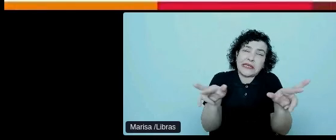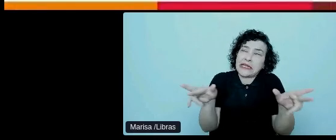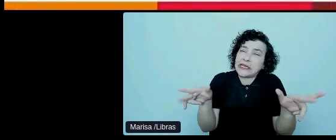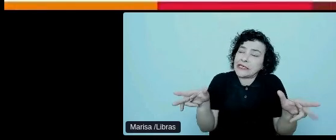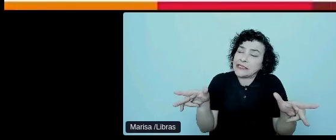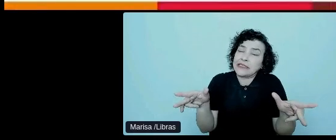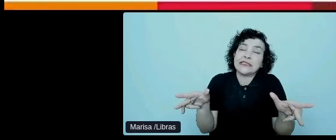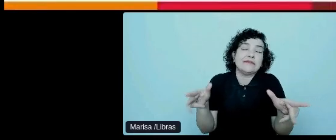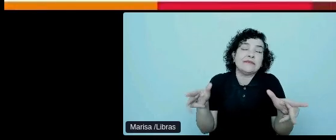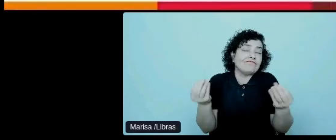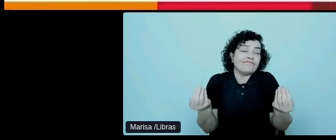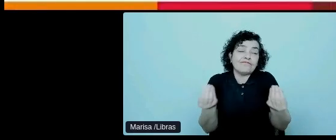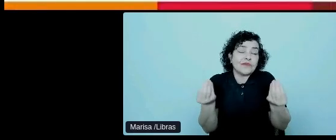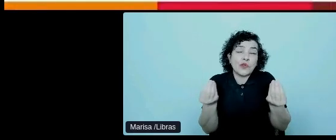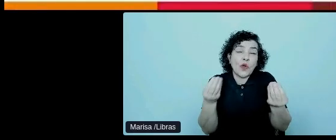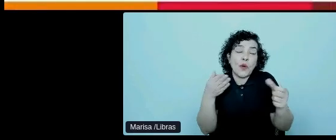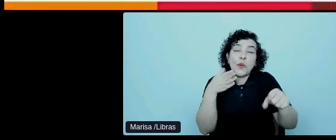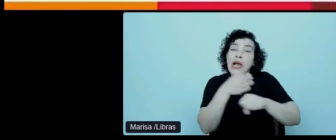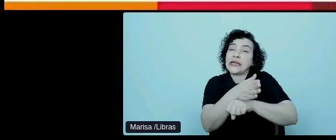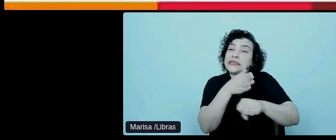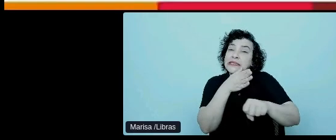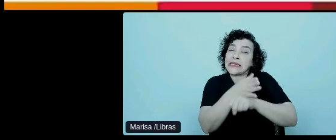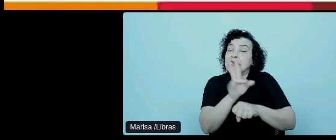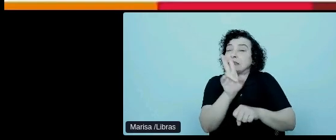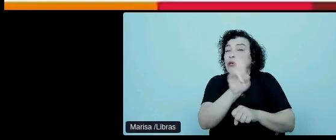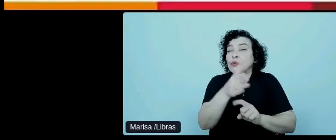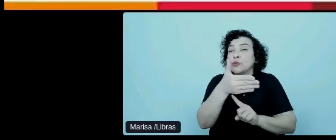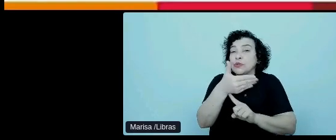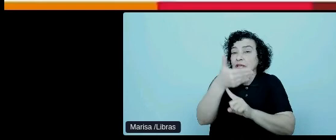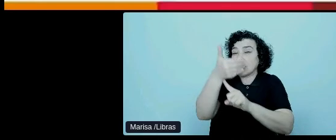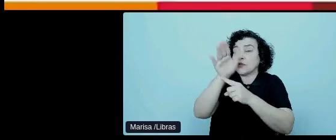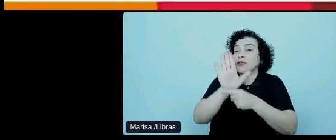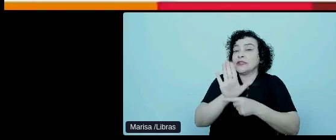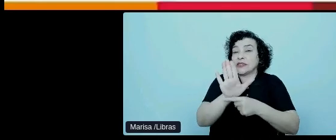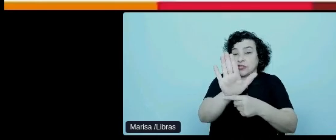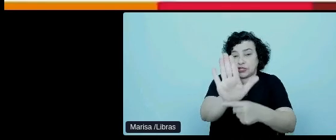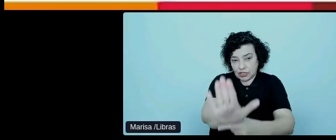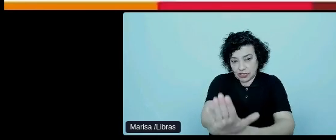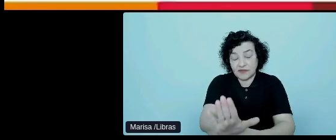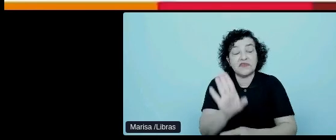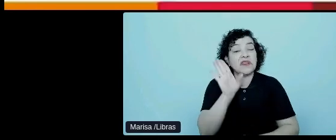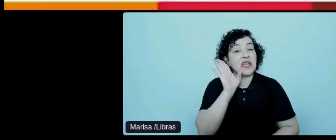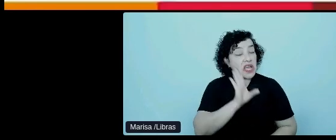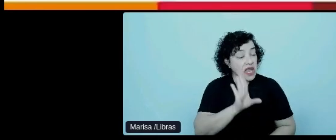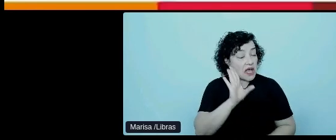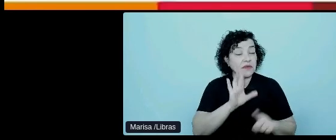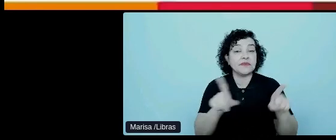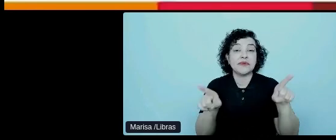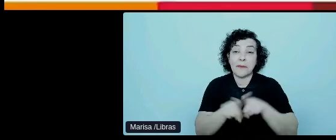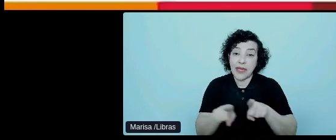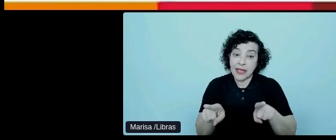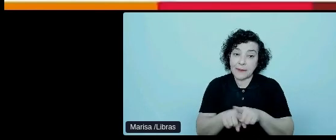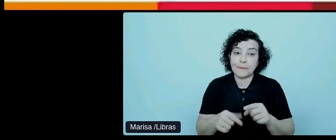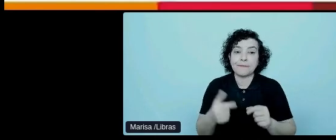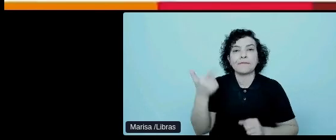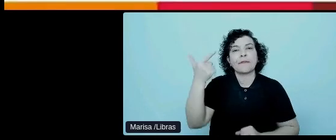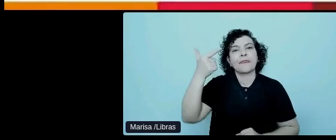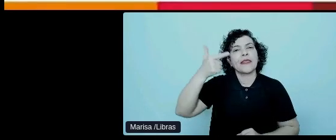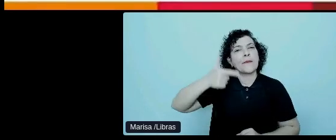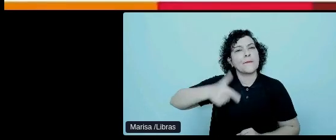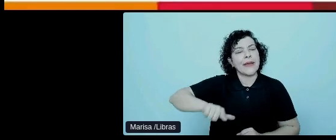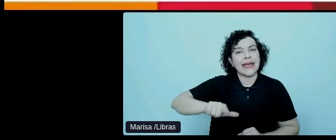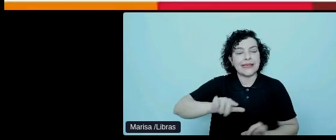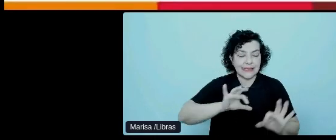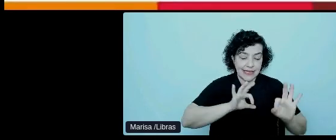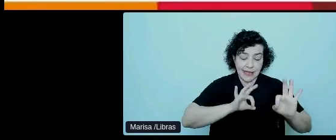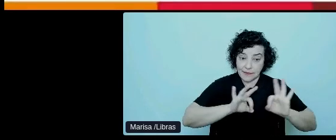diversidade usam tecnologias assistivas, tá? Achei bem legal isso daqui. O desenvolvimento já é